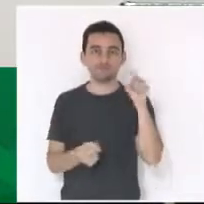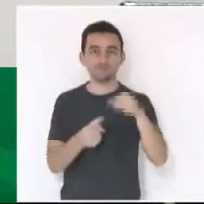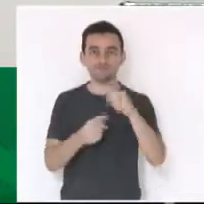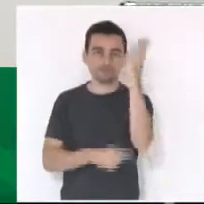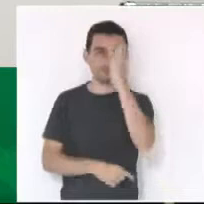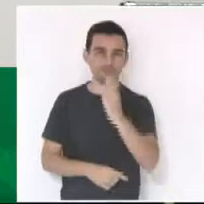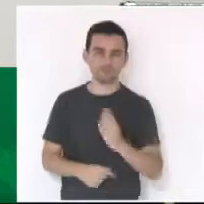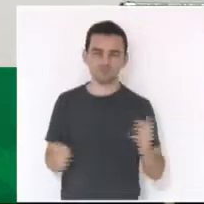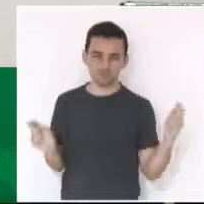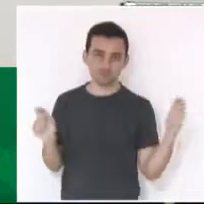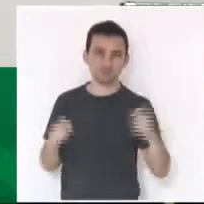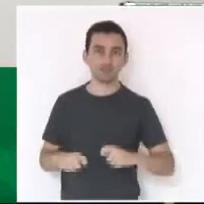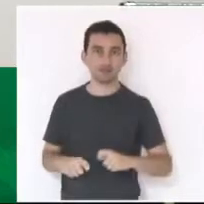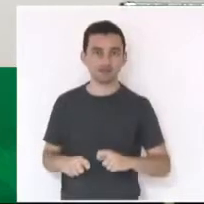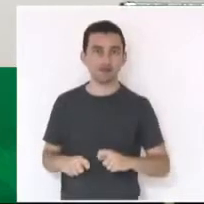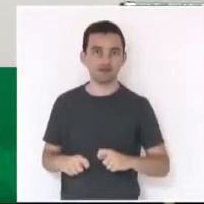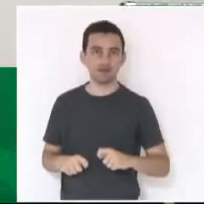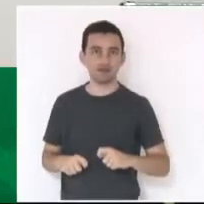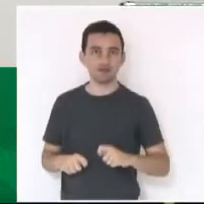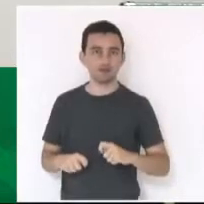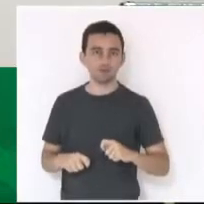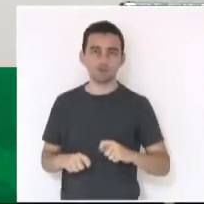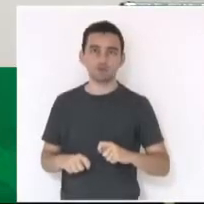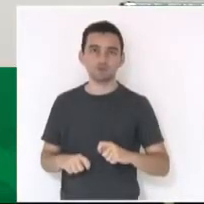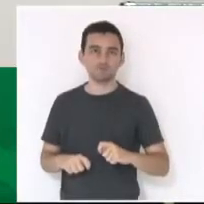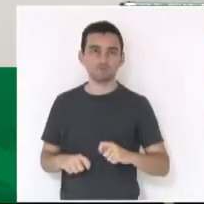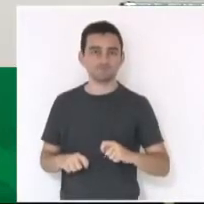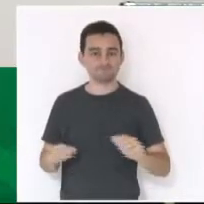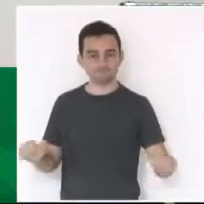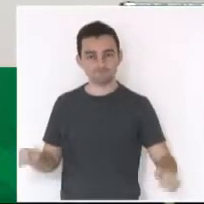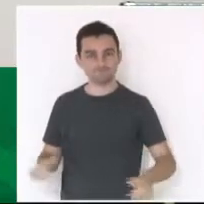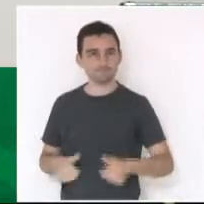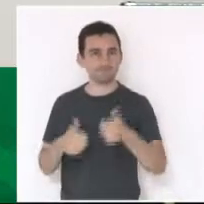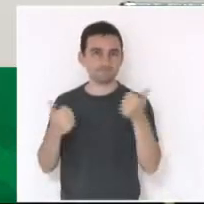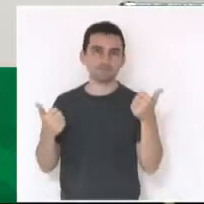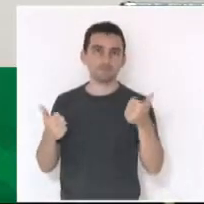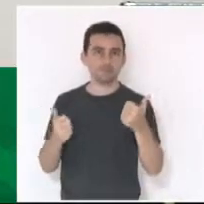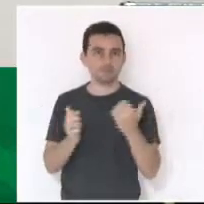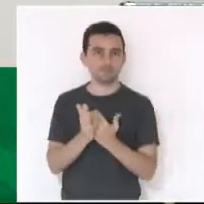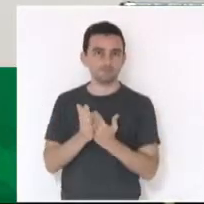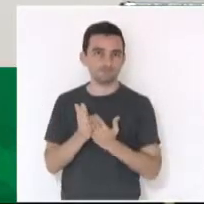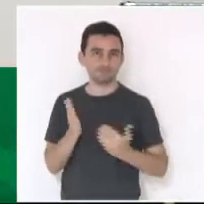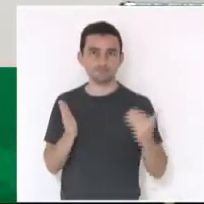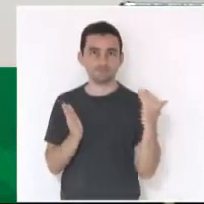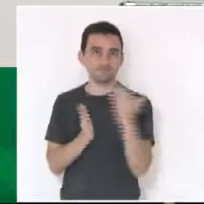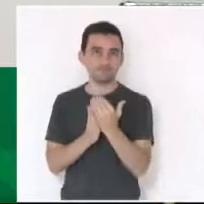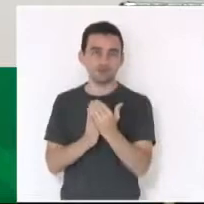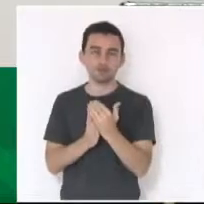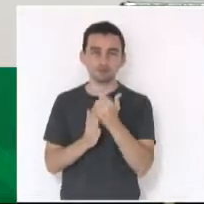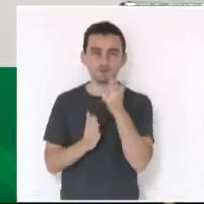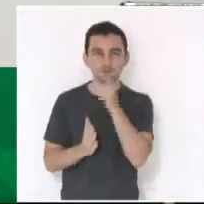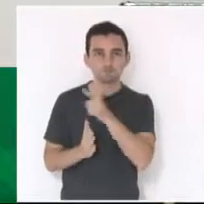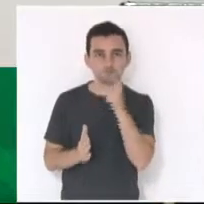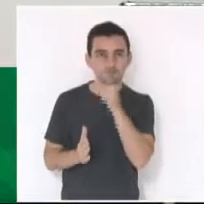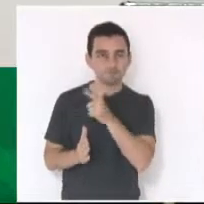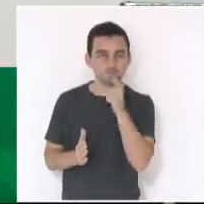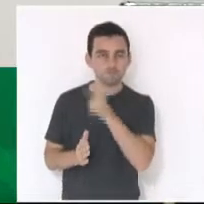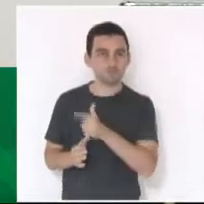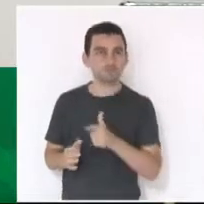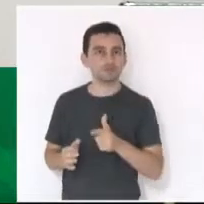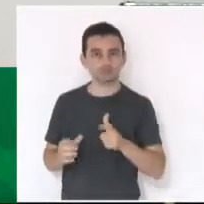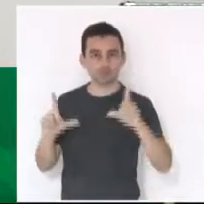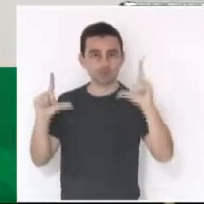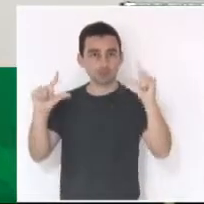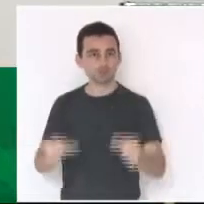Brasil pode sim superar seus conflitos e adversidades e sair dessa incontornável